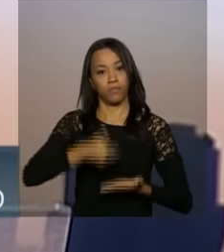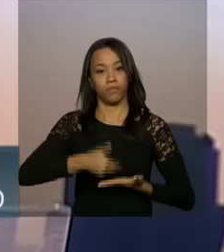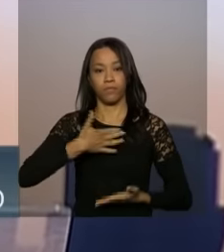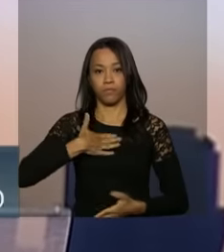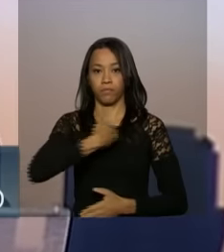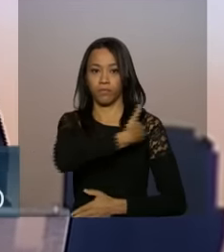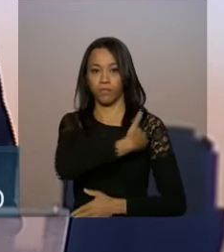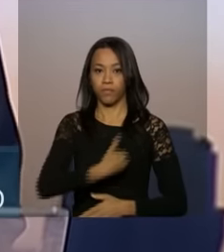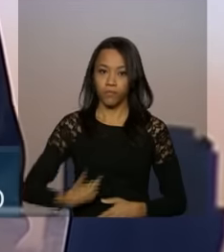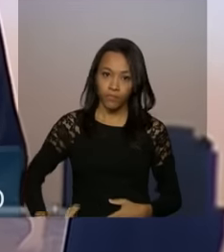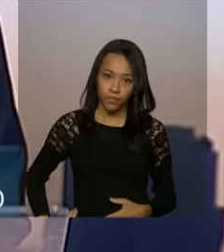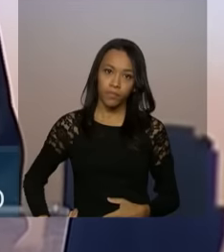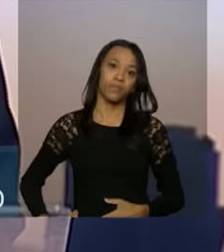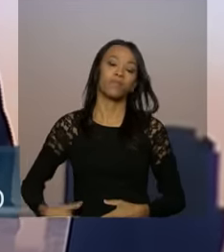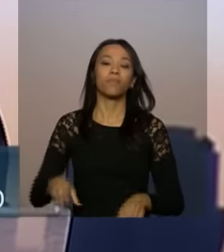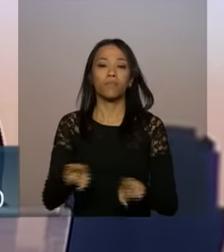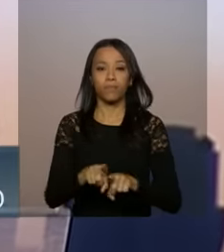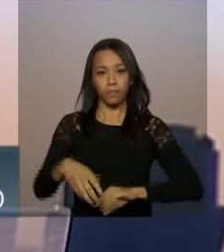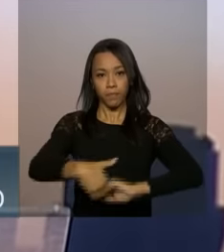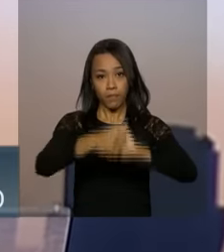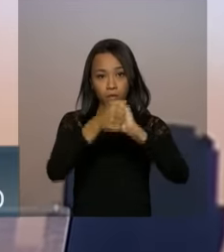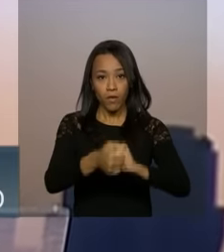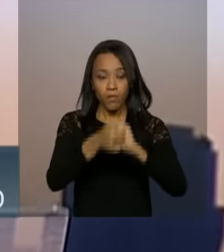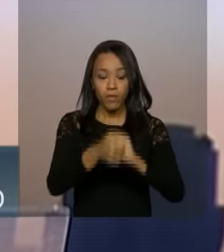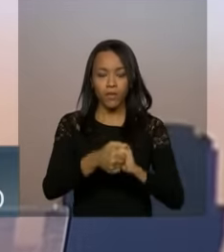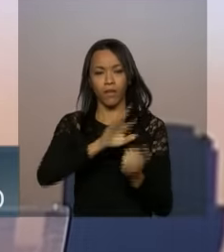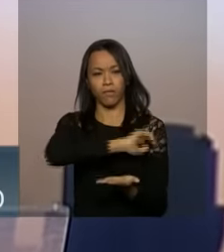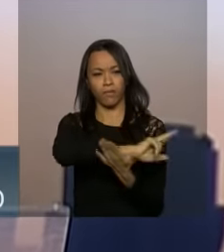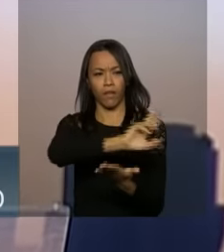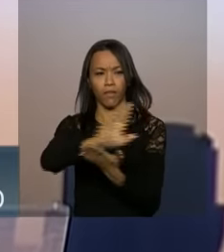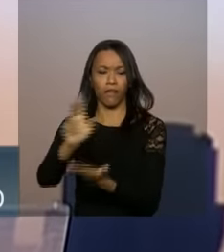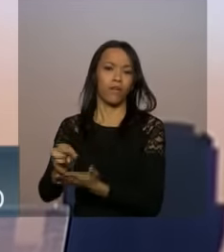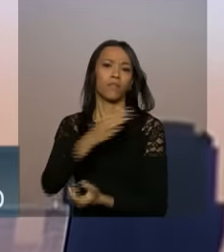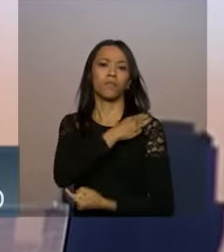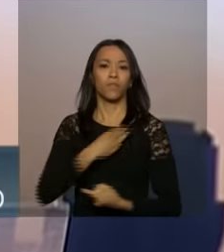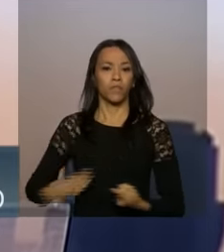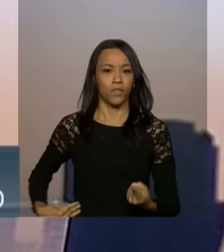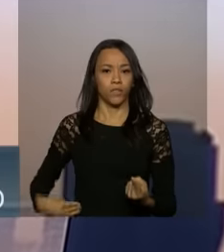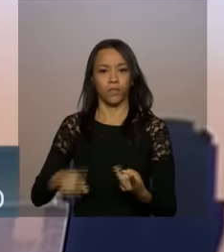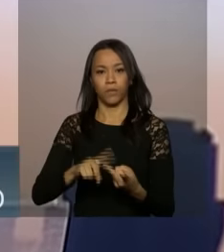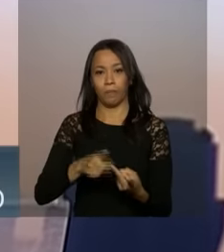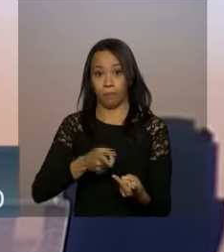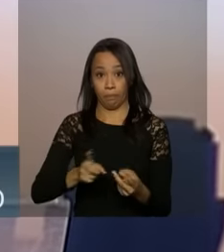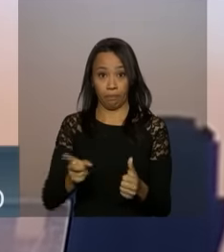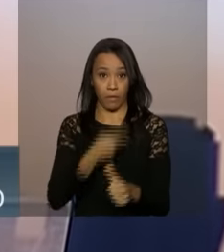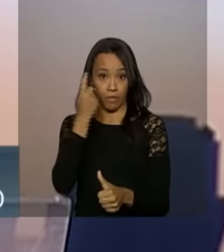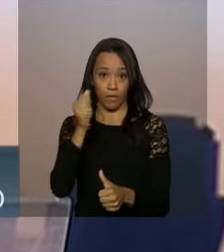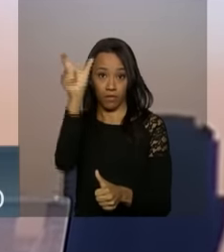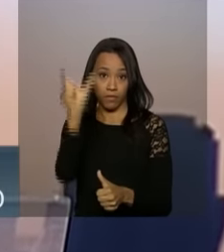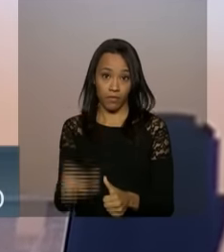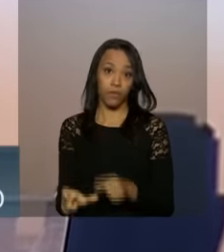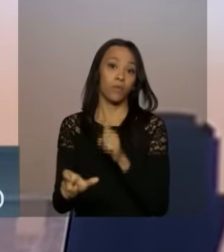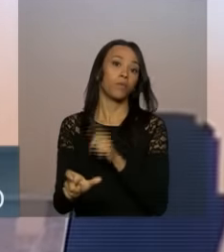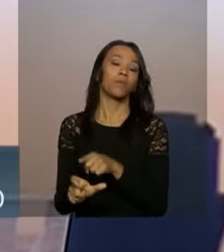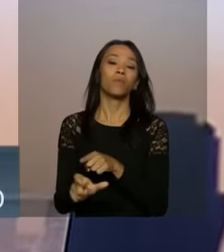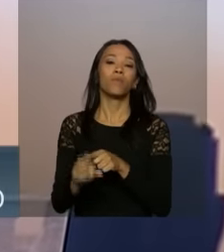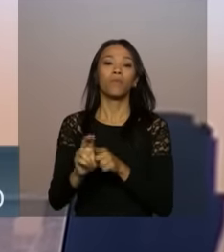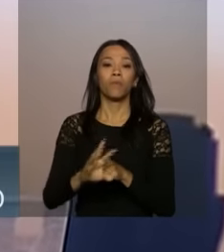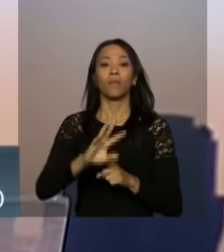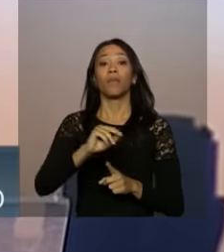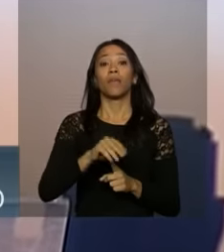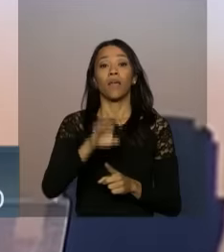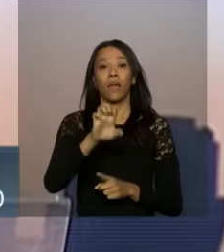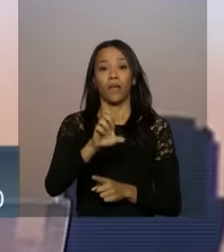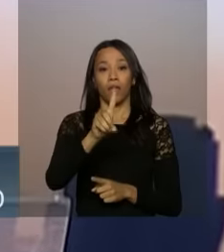governo, cumprimentar os ministros de Estado, começando por um cumprimento especial ao Henrique